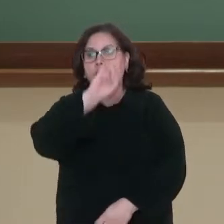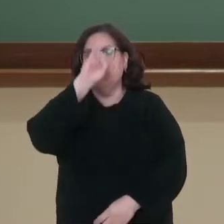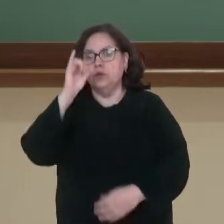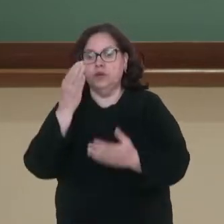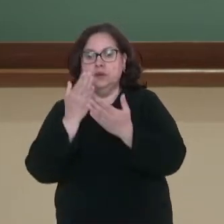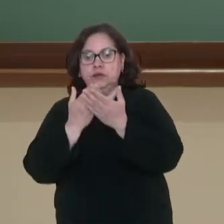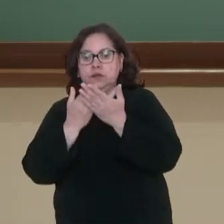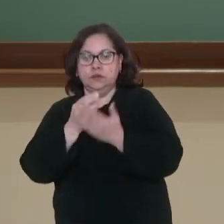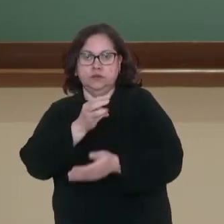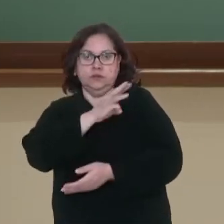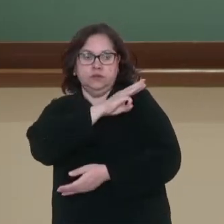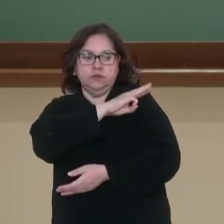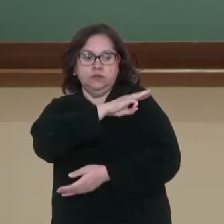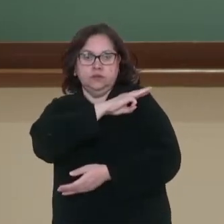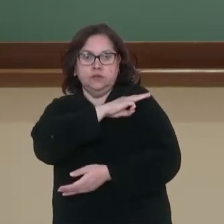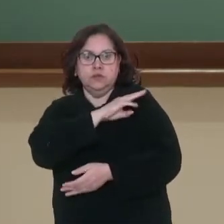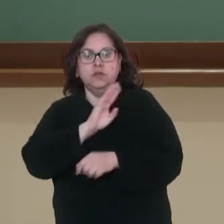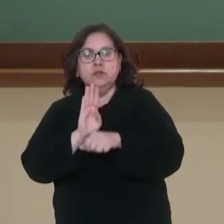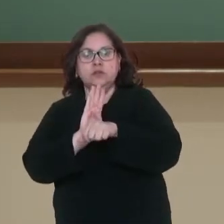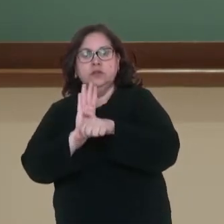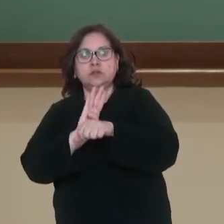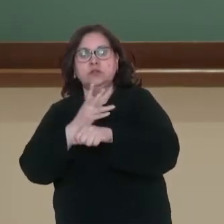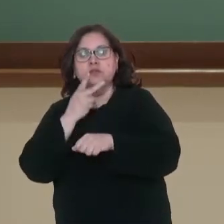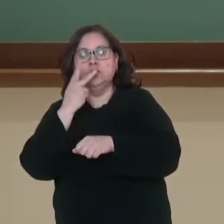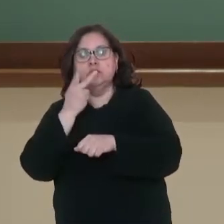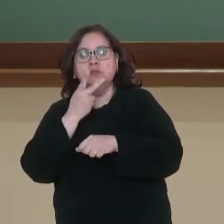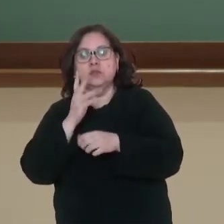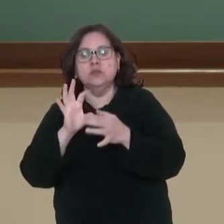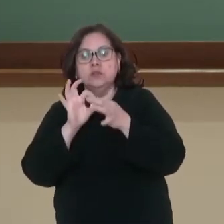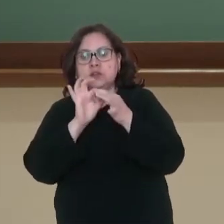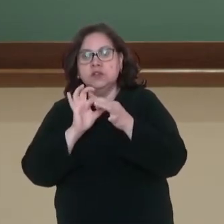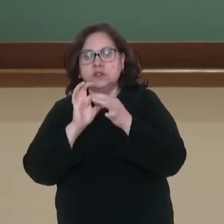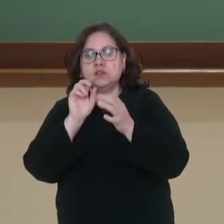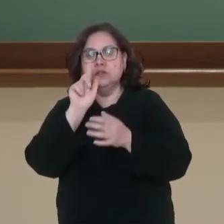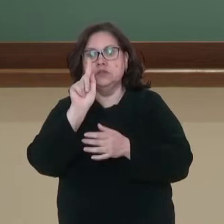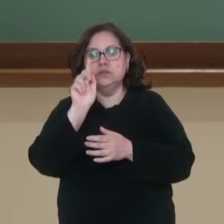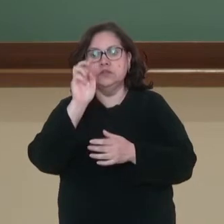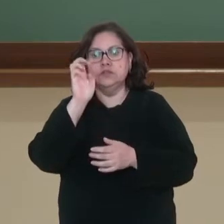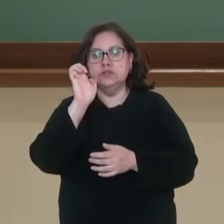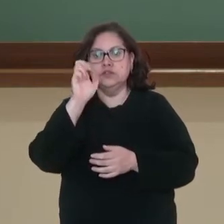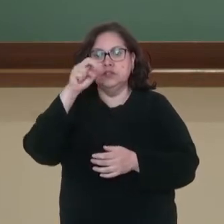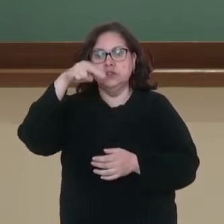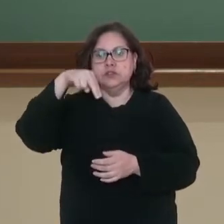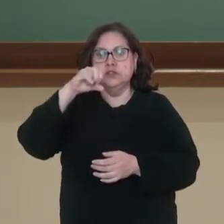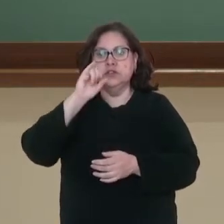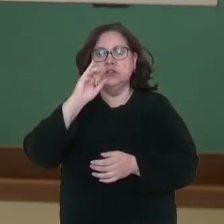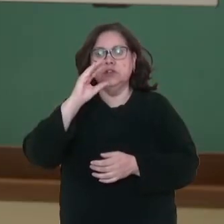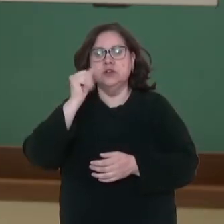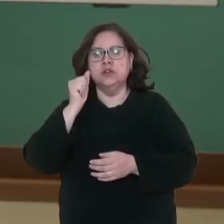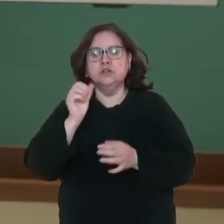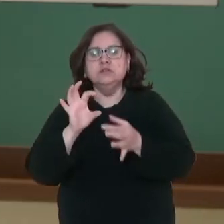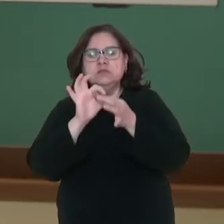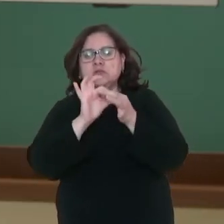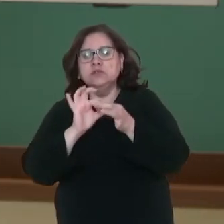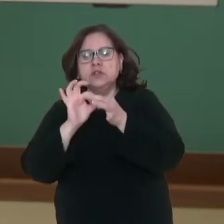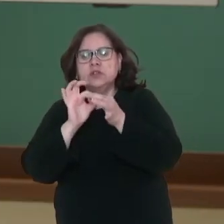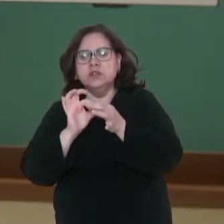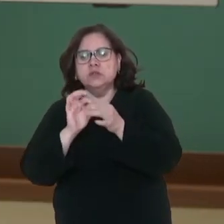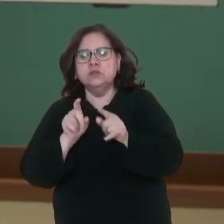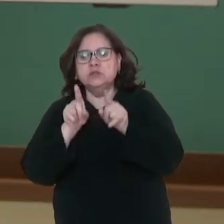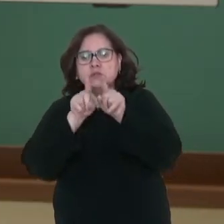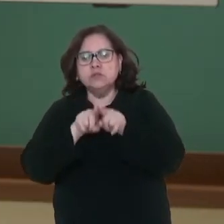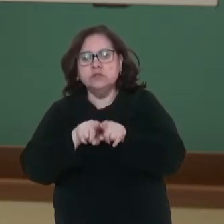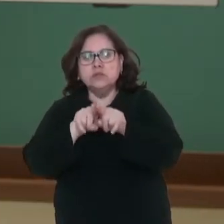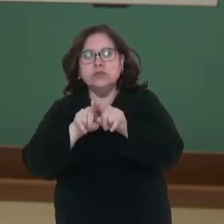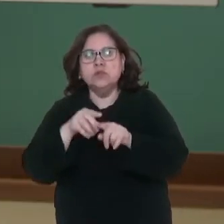Olá, estudantes da terceira série. Nesse vídeo vamos falar sobre ligação gênica. Genes ligados que estão no mesmo cromossomo,